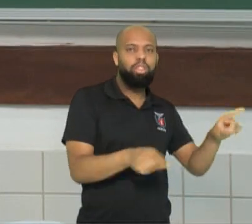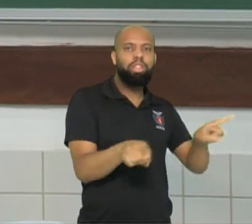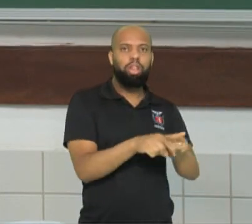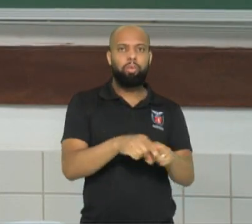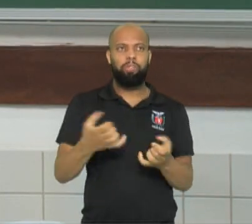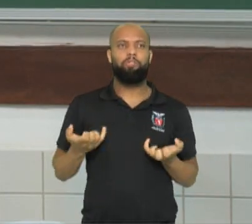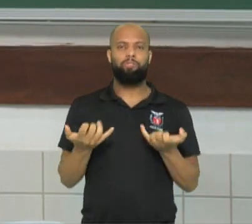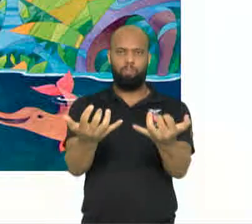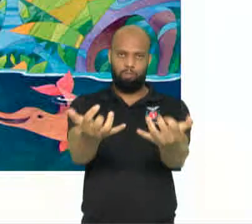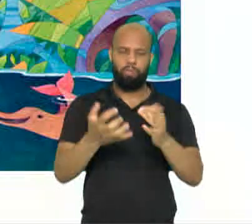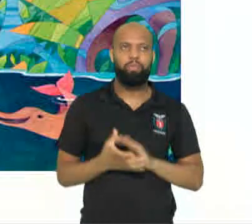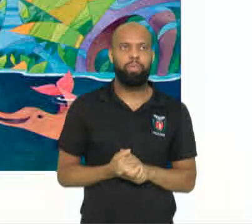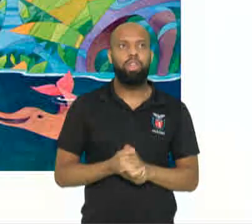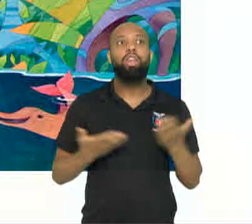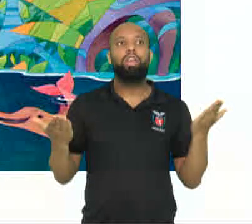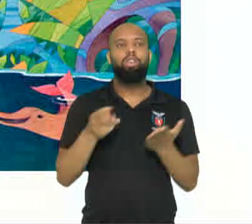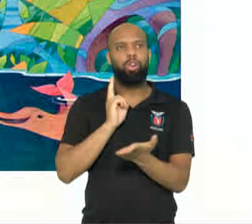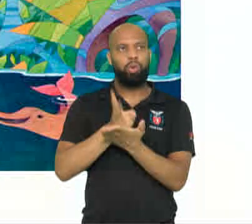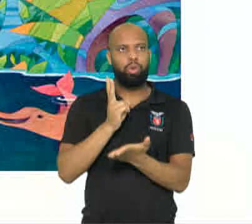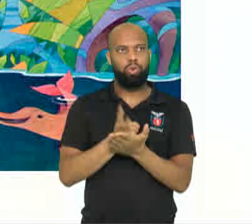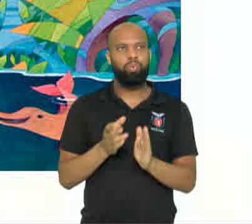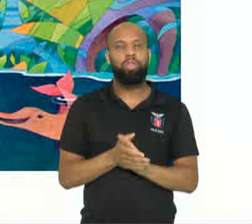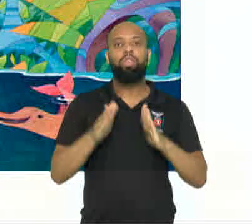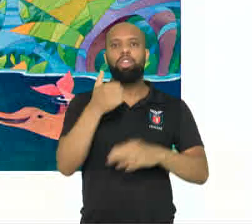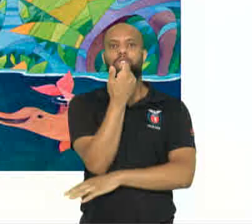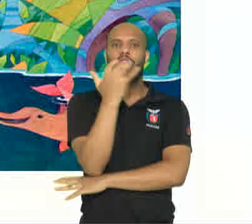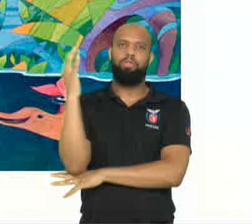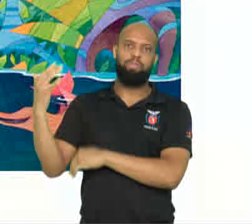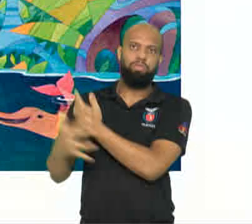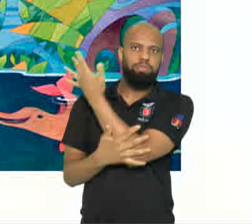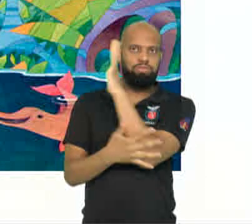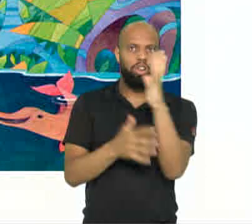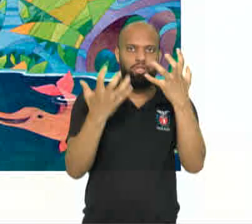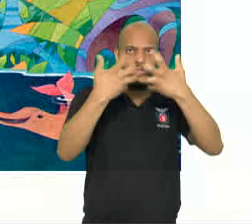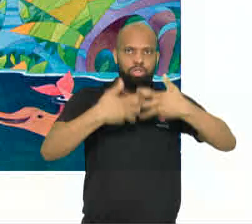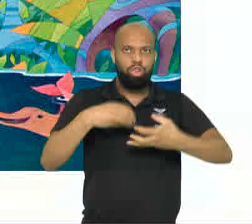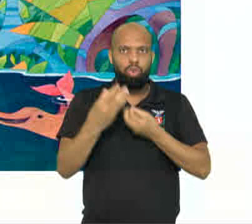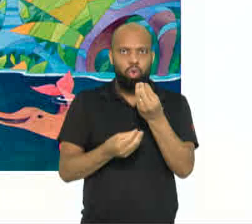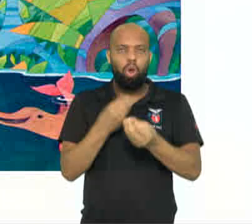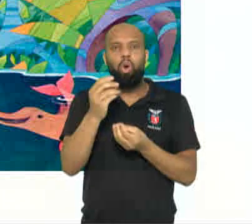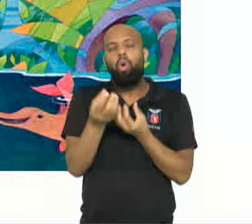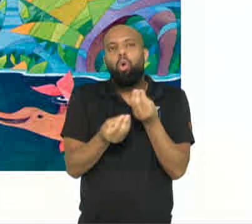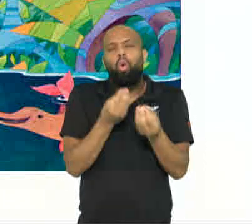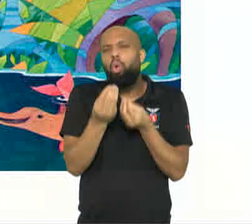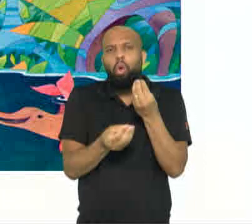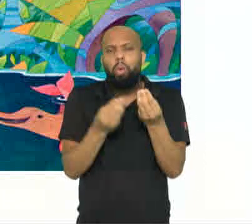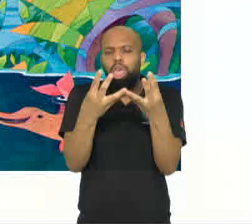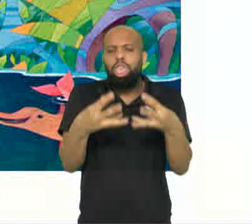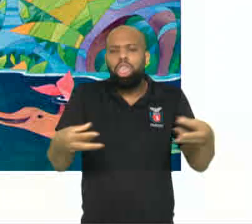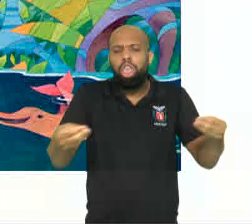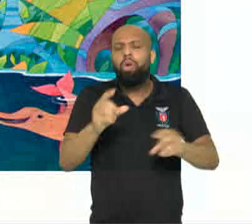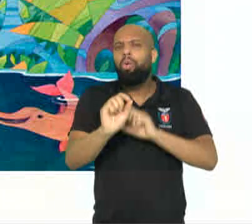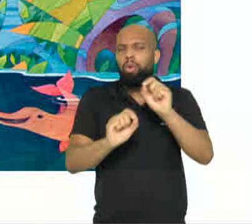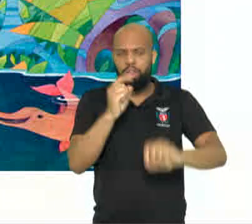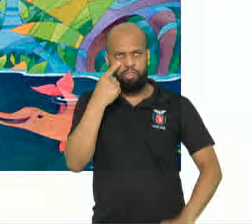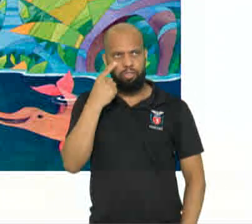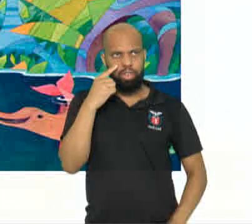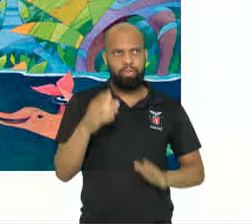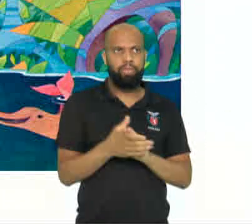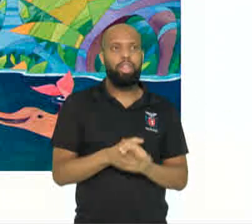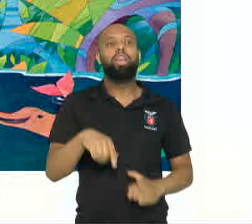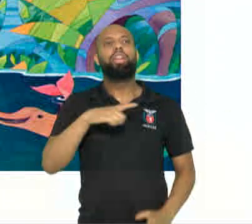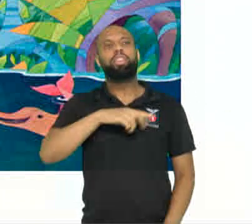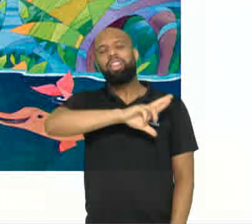queimada. Continuando aqui, gente, a floresta ela funciona como um diluidor. Diluidor do quê? Olha só,